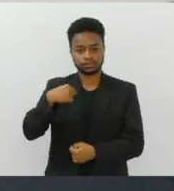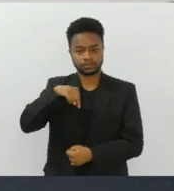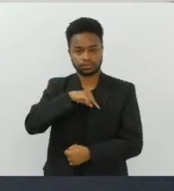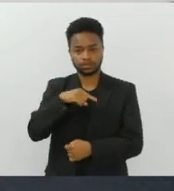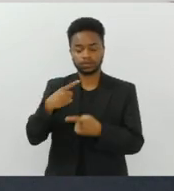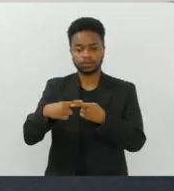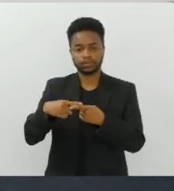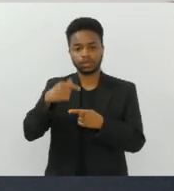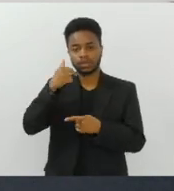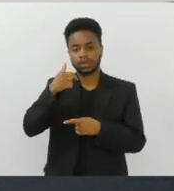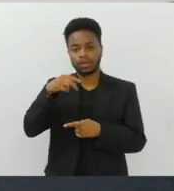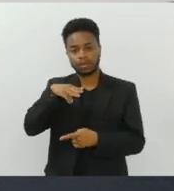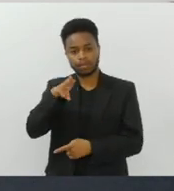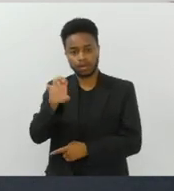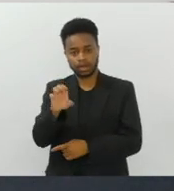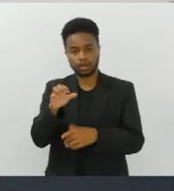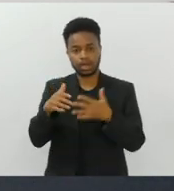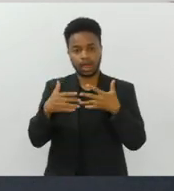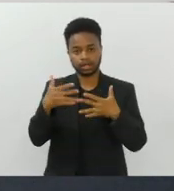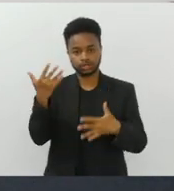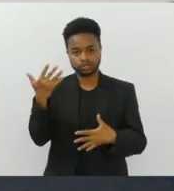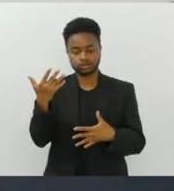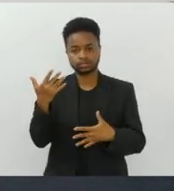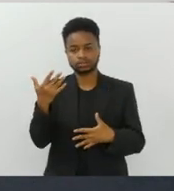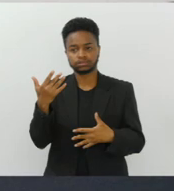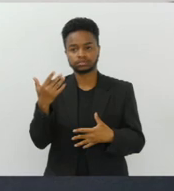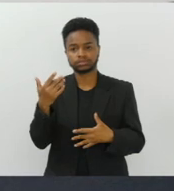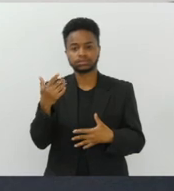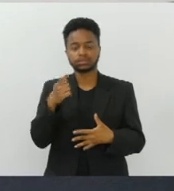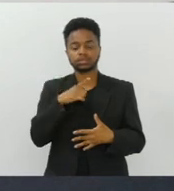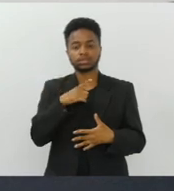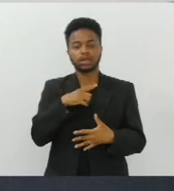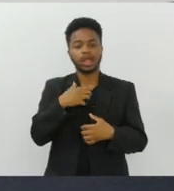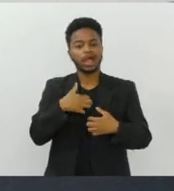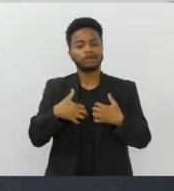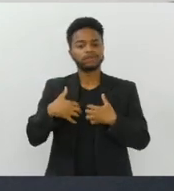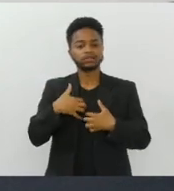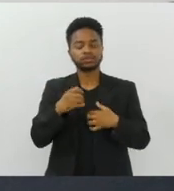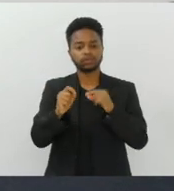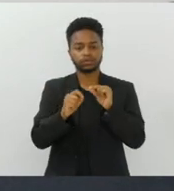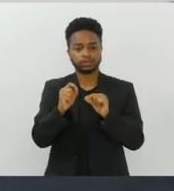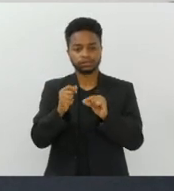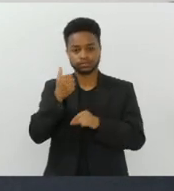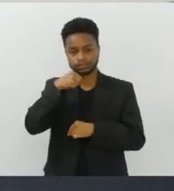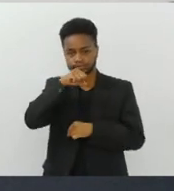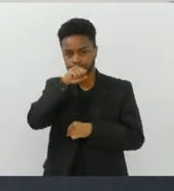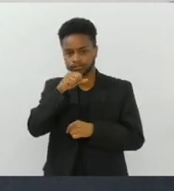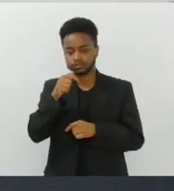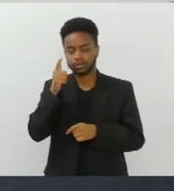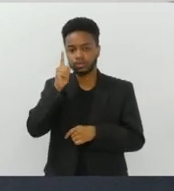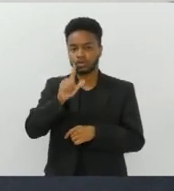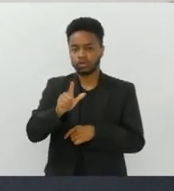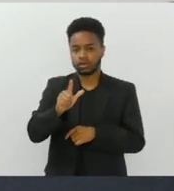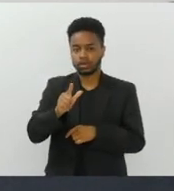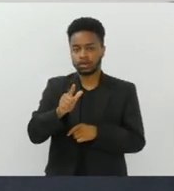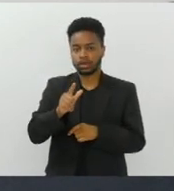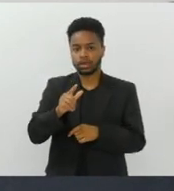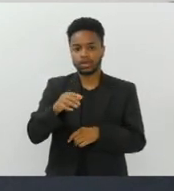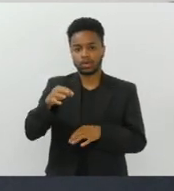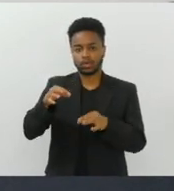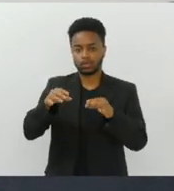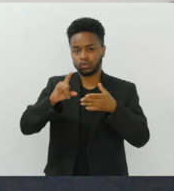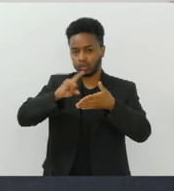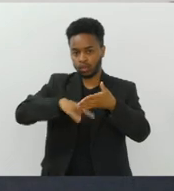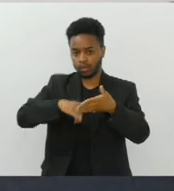mães atípicas, a grande aflição é que elas conseguem a ordem judicial. A